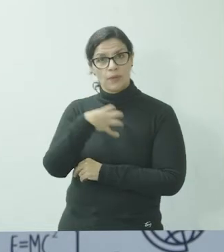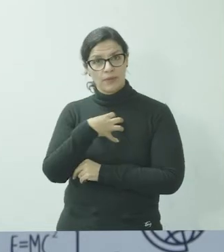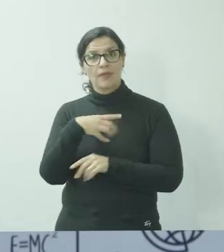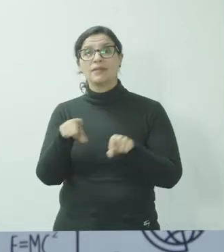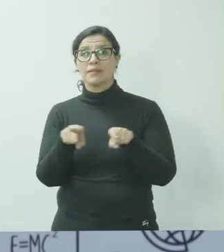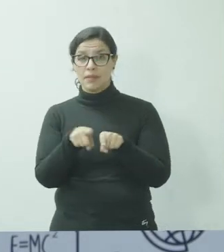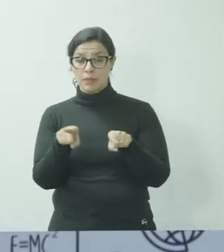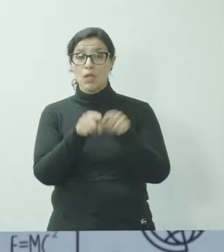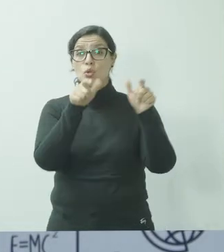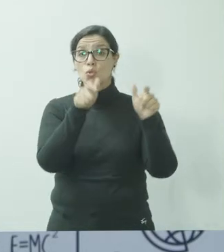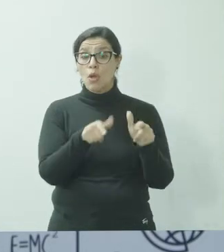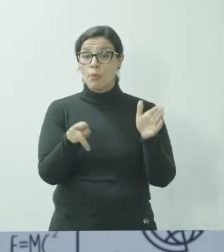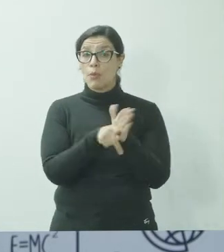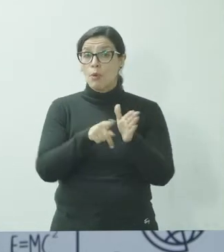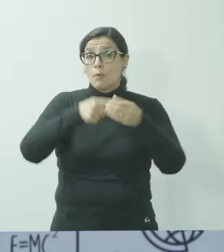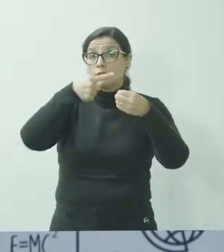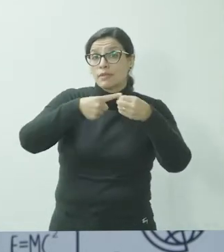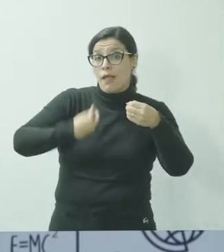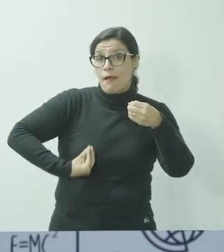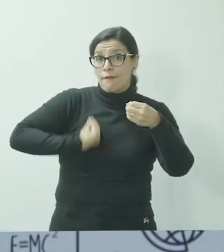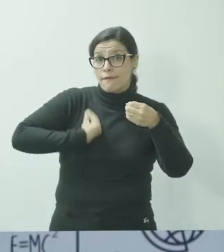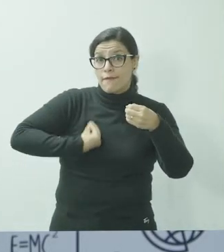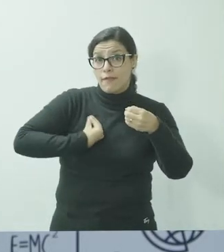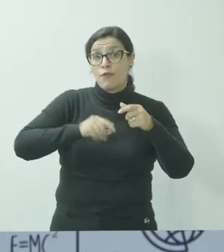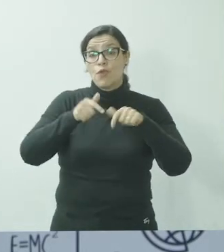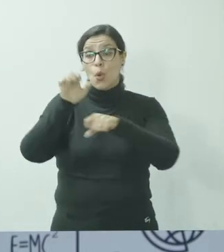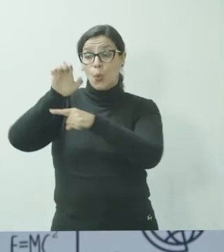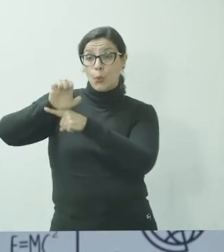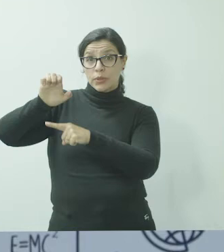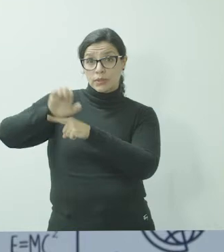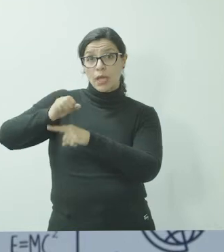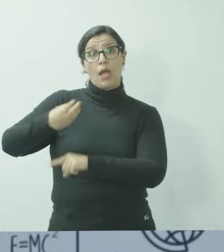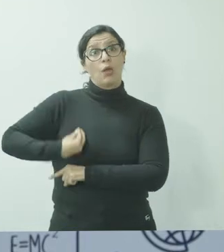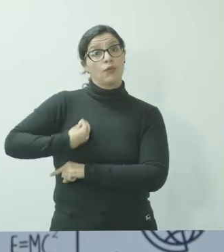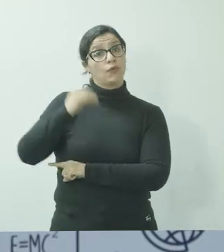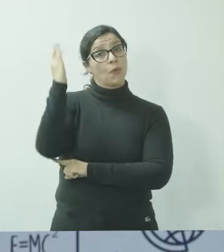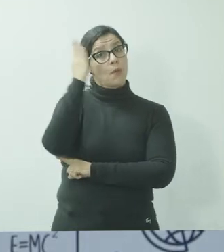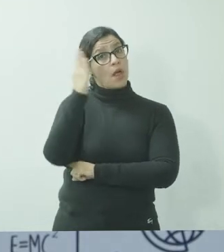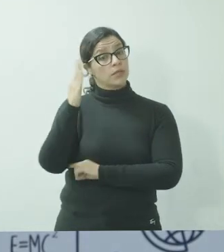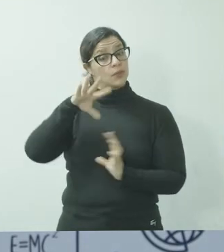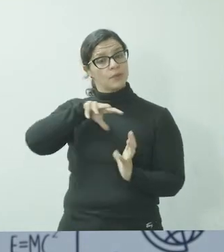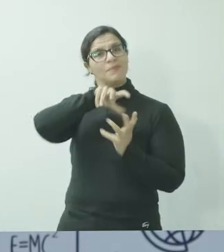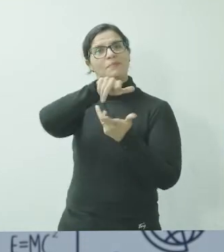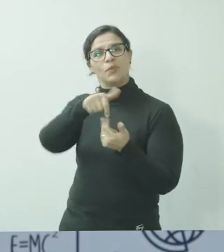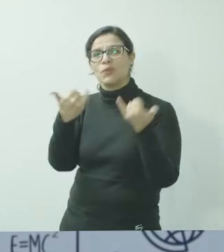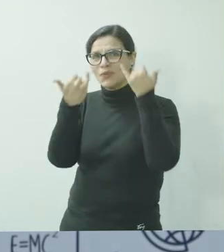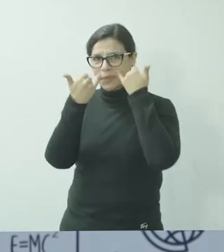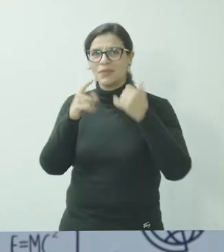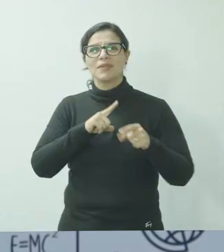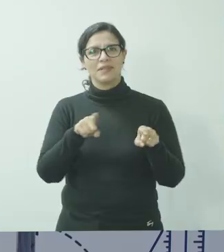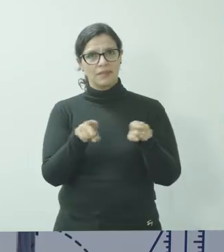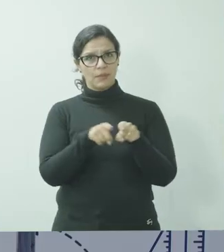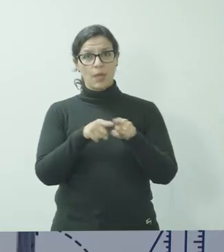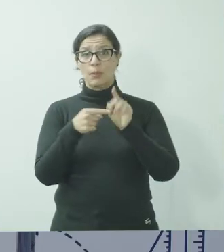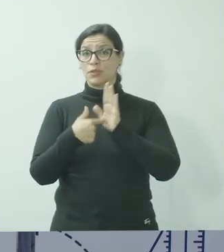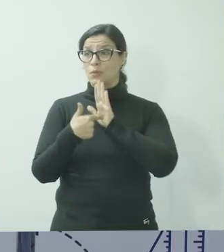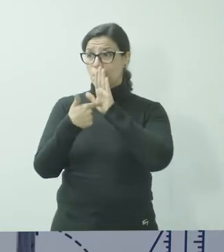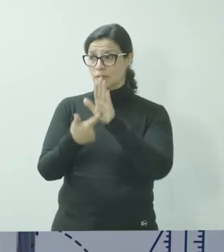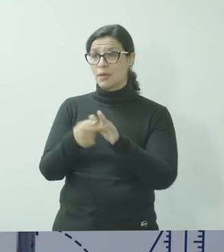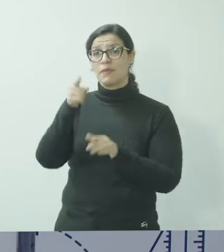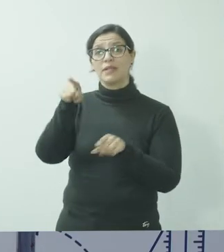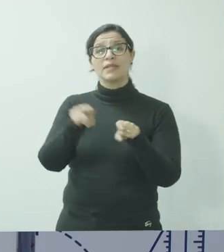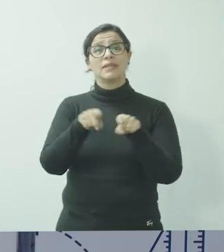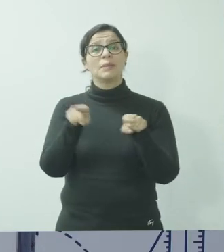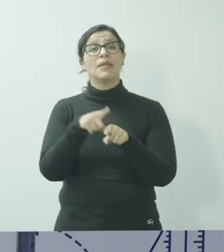seja do local de onde elas vivem do estado do Brasil e do mundo então eu trouxe aqui também